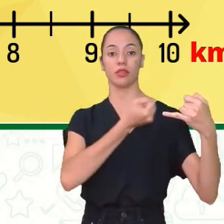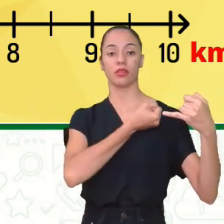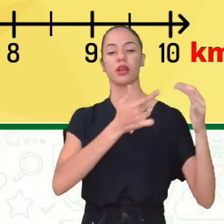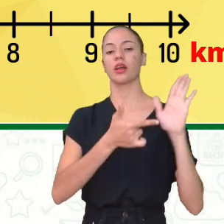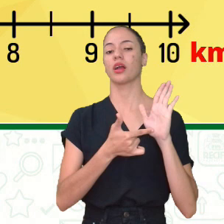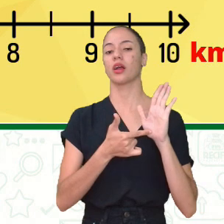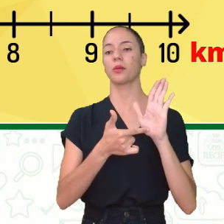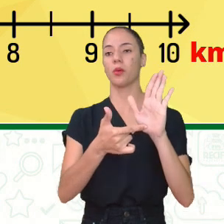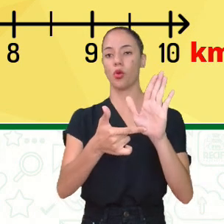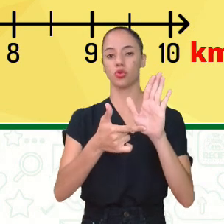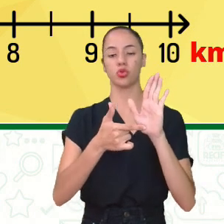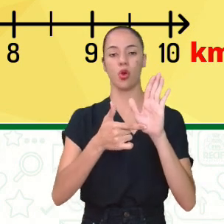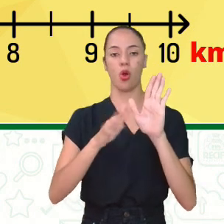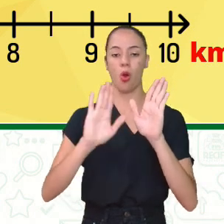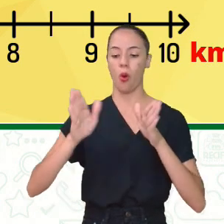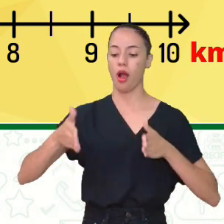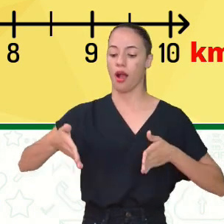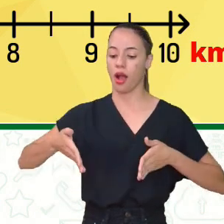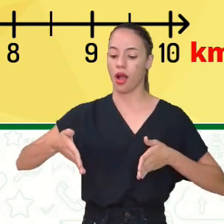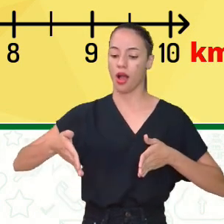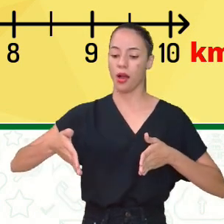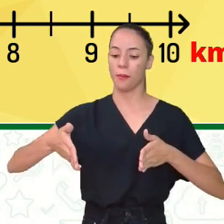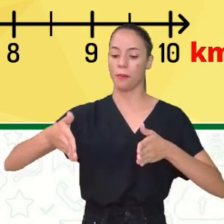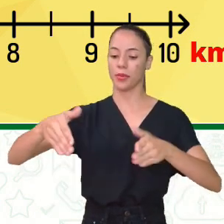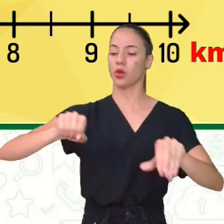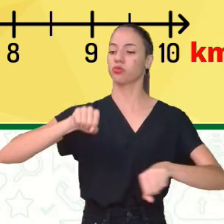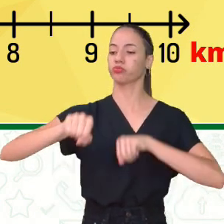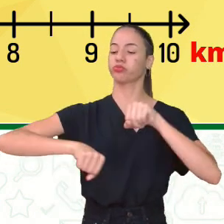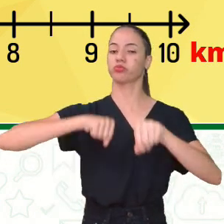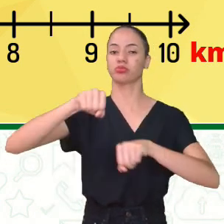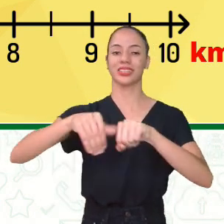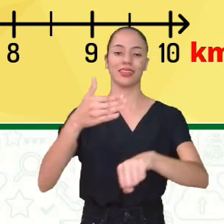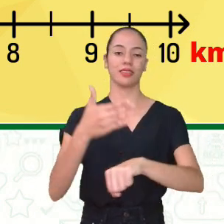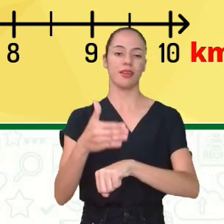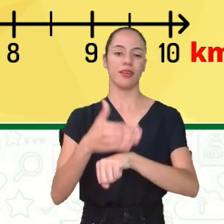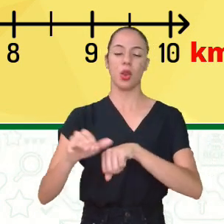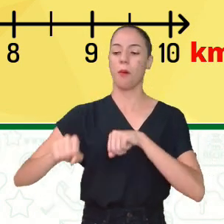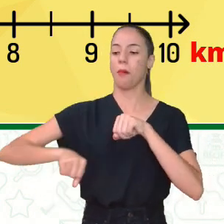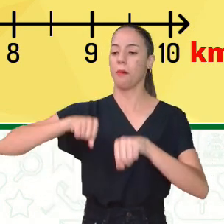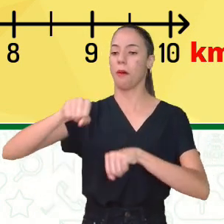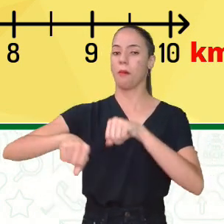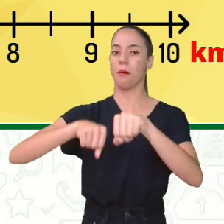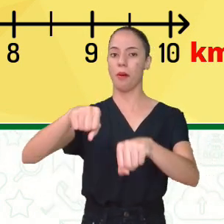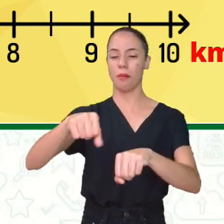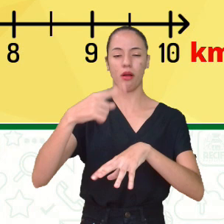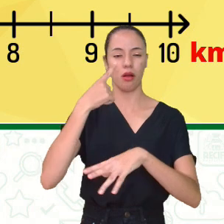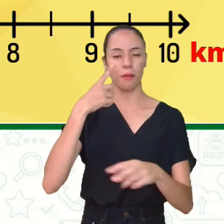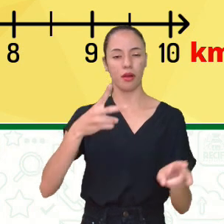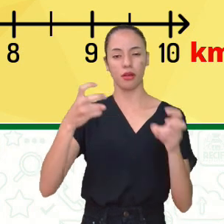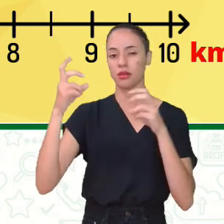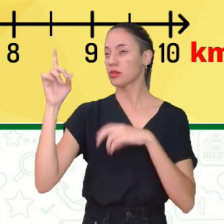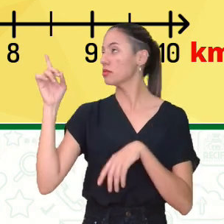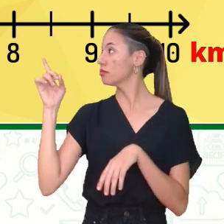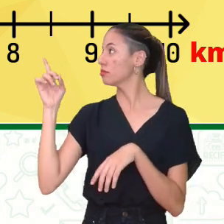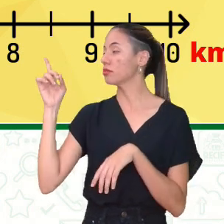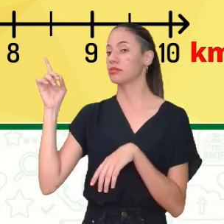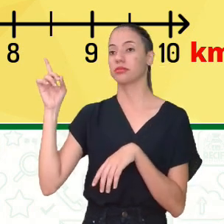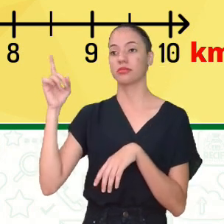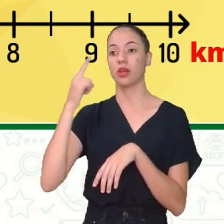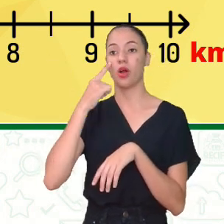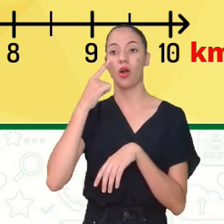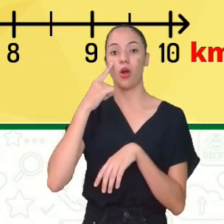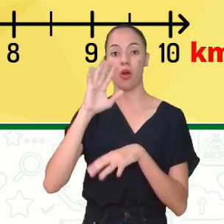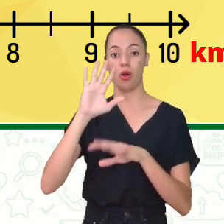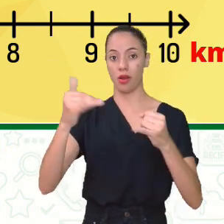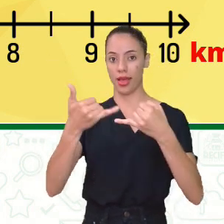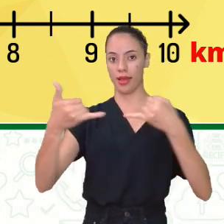ilustrar o percurso feito em um dos seus treinos, né? Então, você percebe que eu coloquei ali